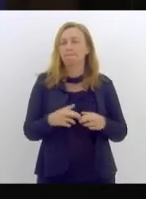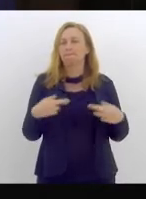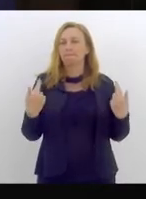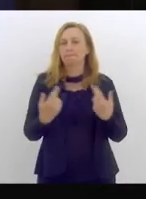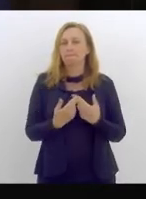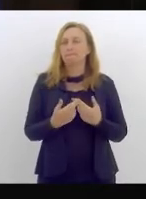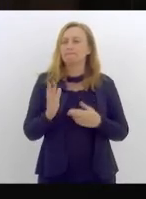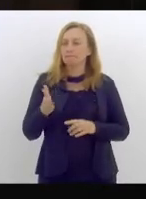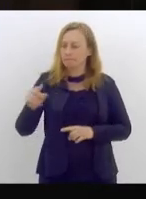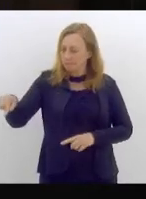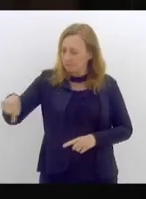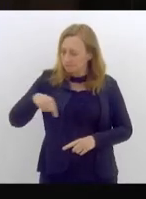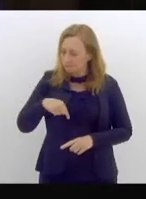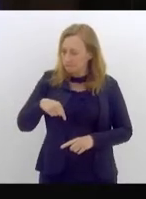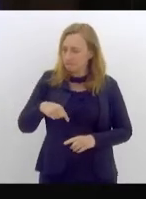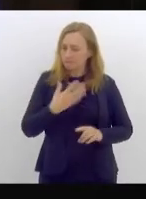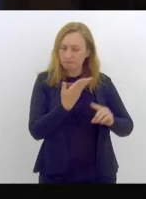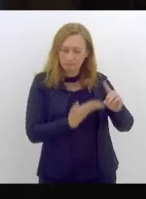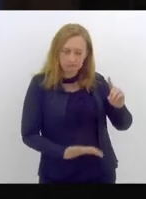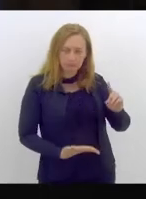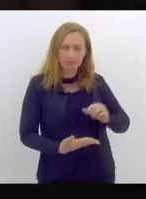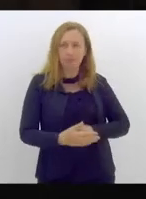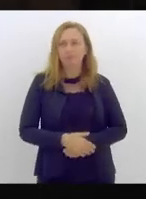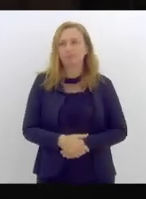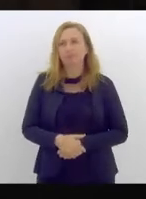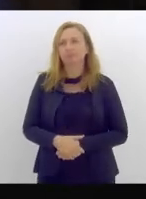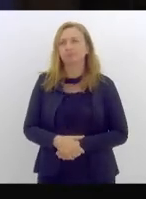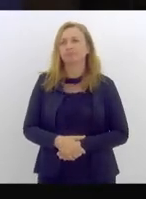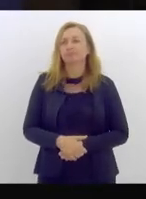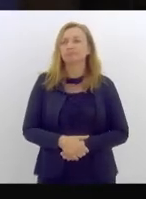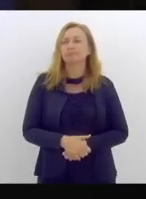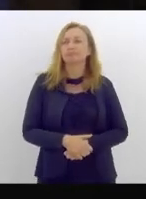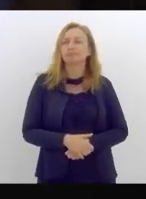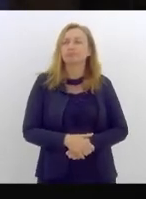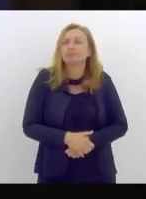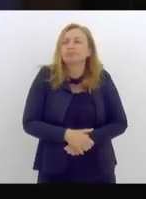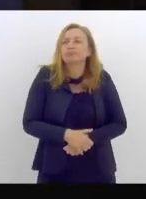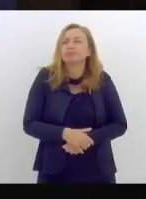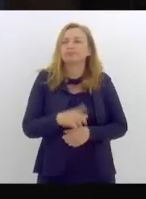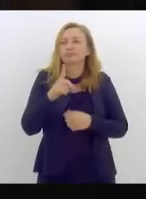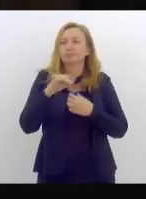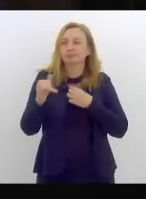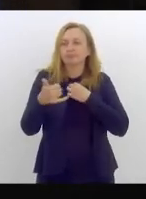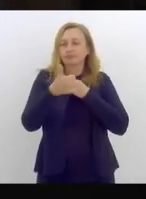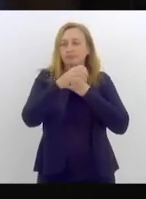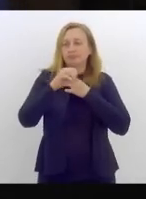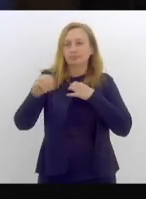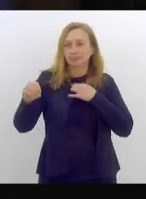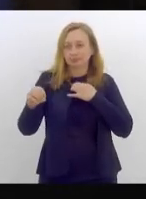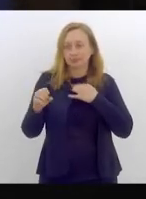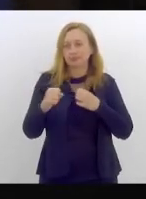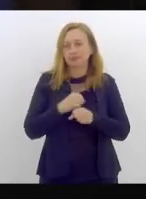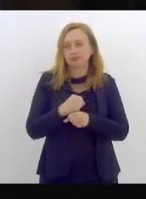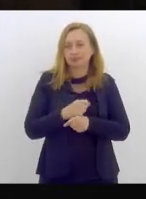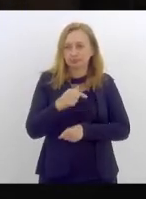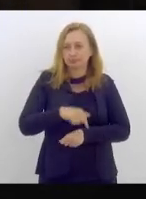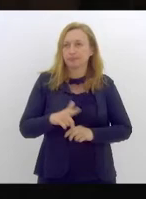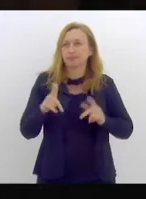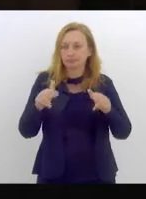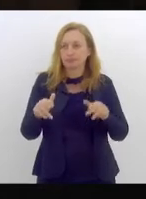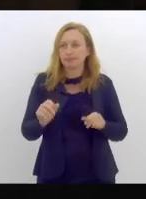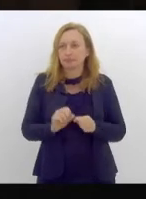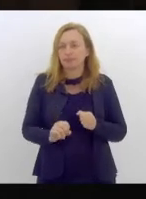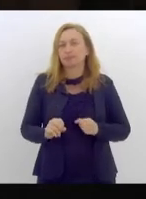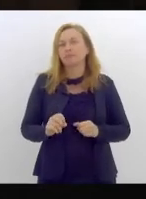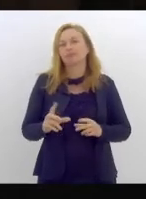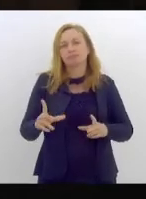homenagear né pelo menos a data de 100 anos e aqui eu tô fazendo também a mesma coisa porque eu